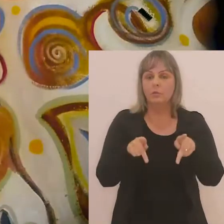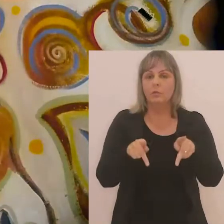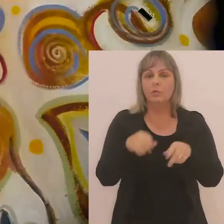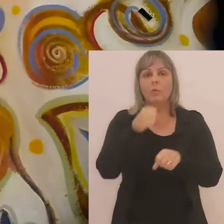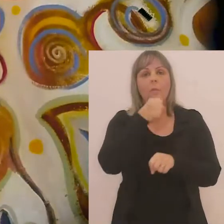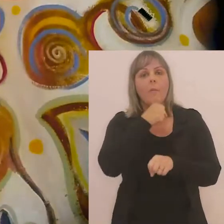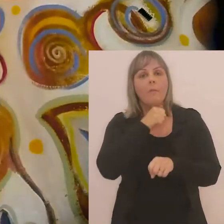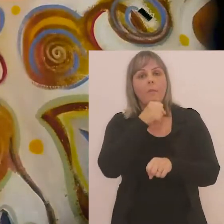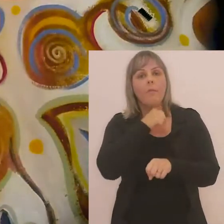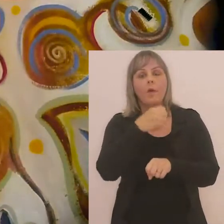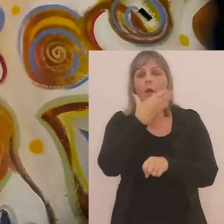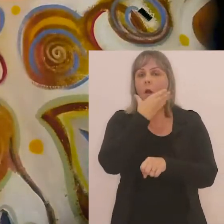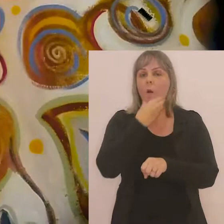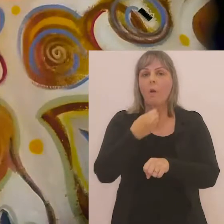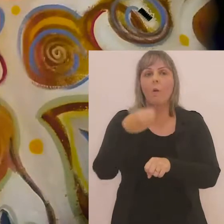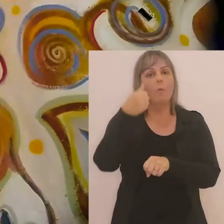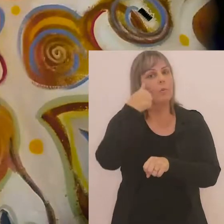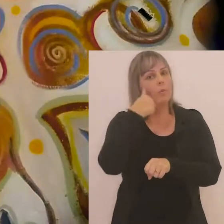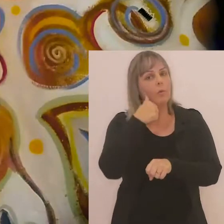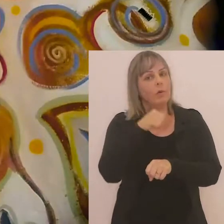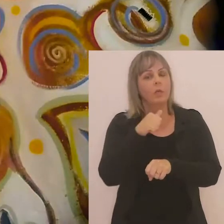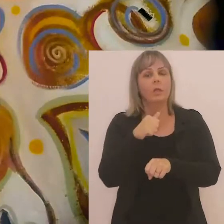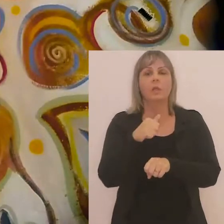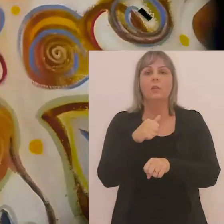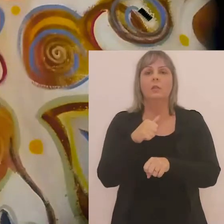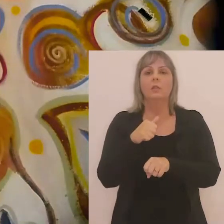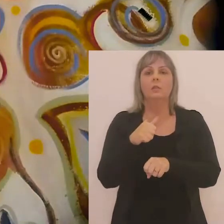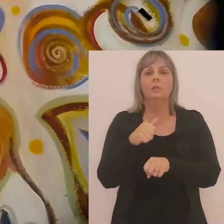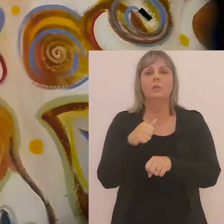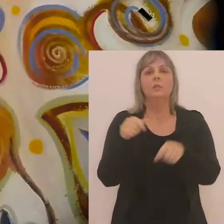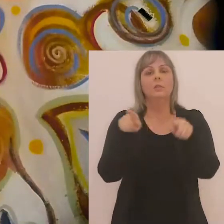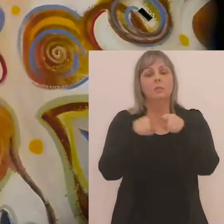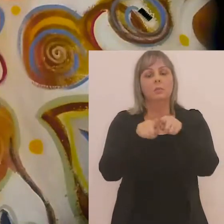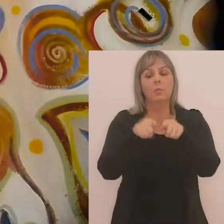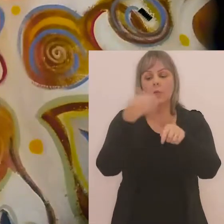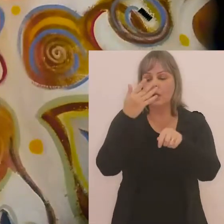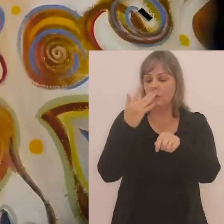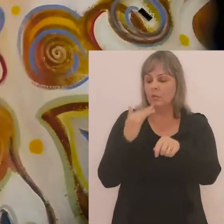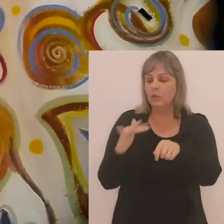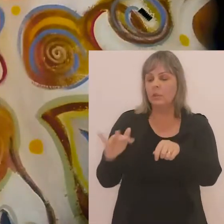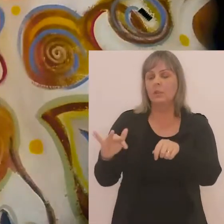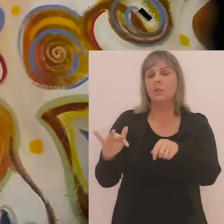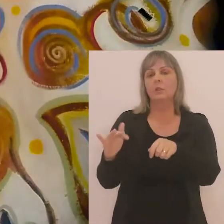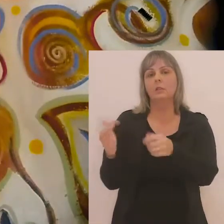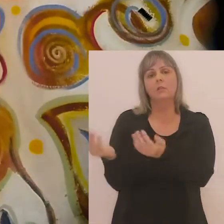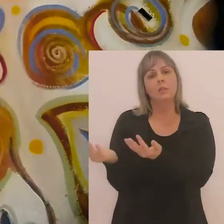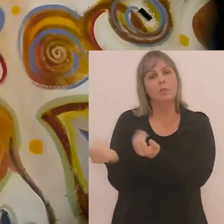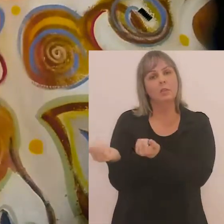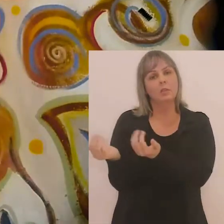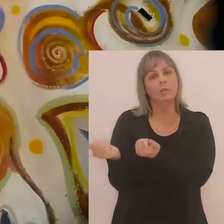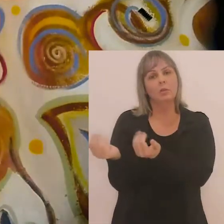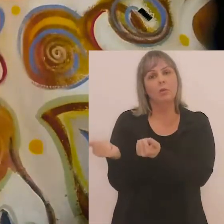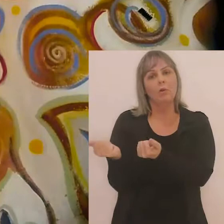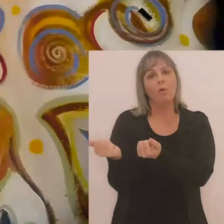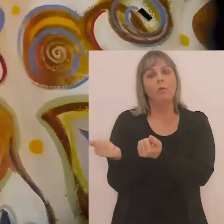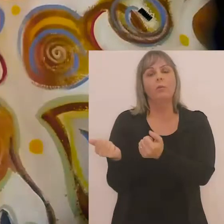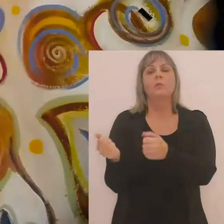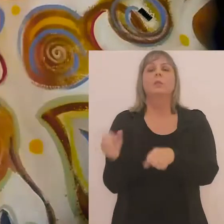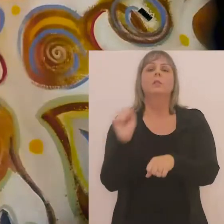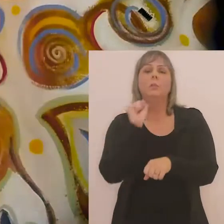mais velhas e é homens mulheres crianças e alguns jovens